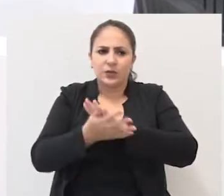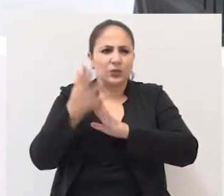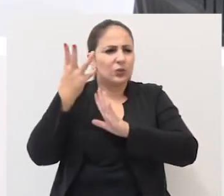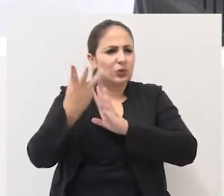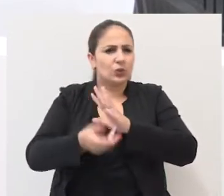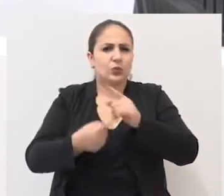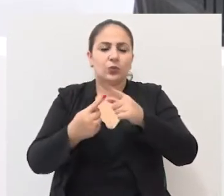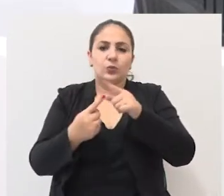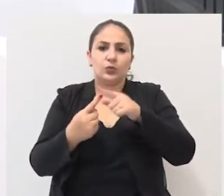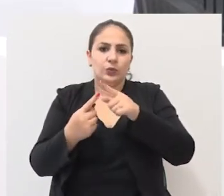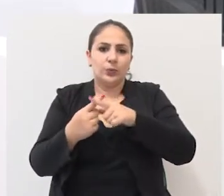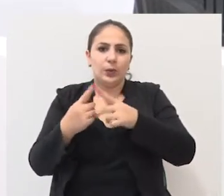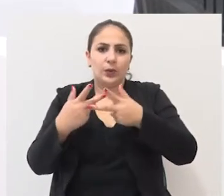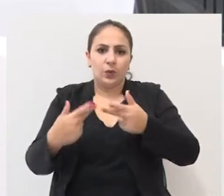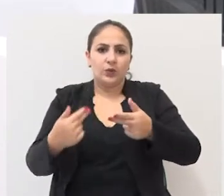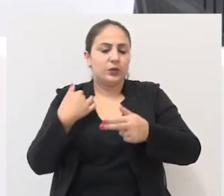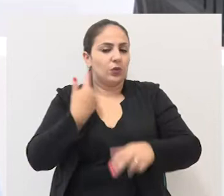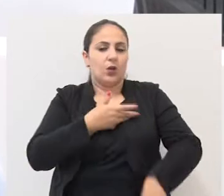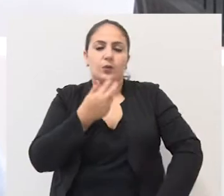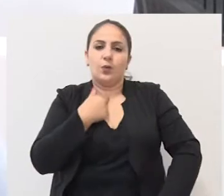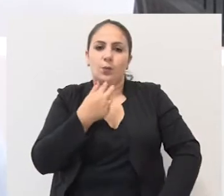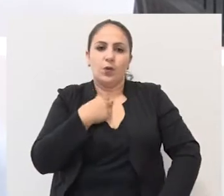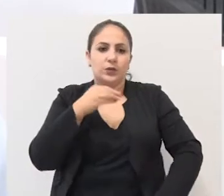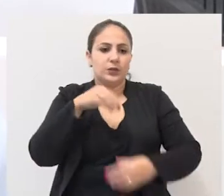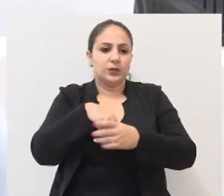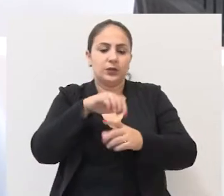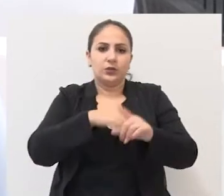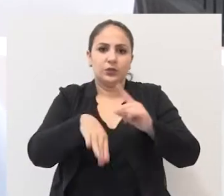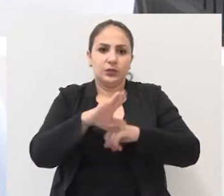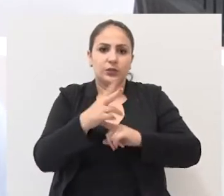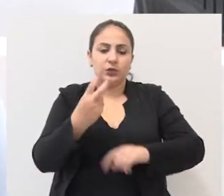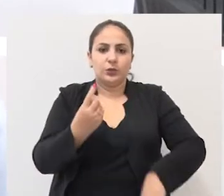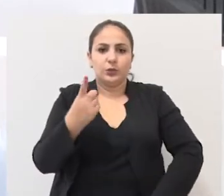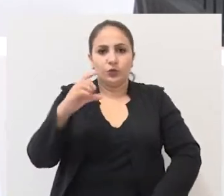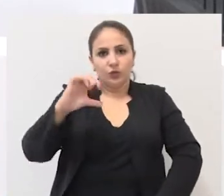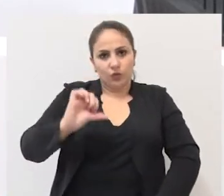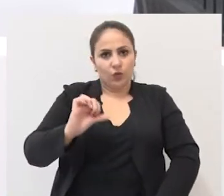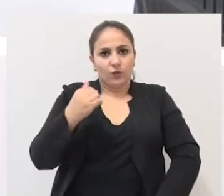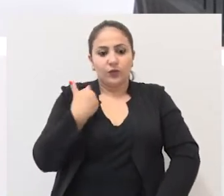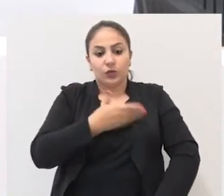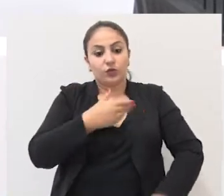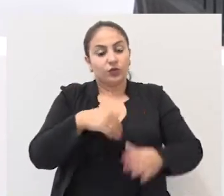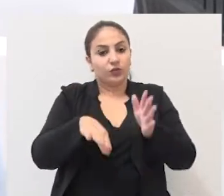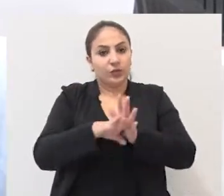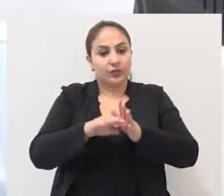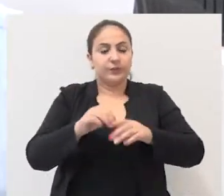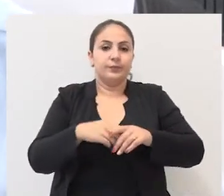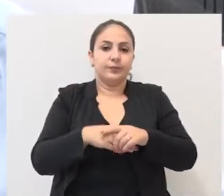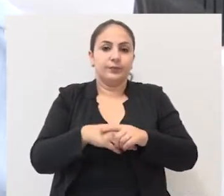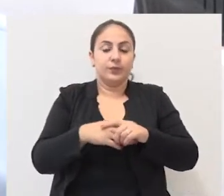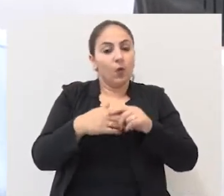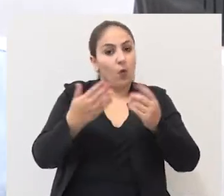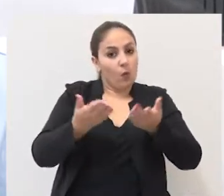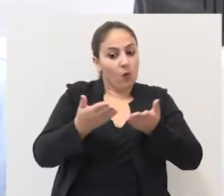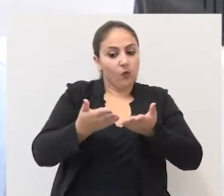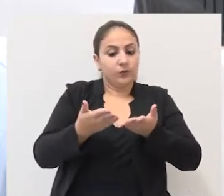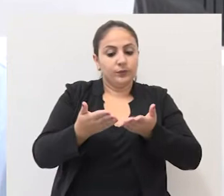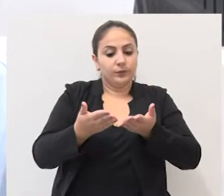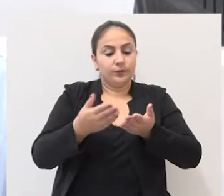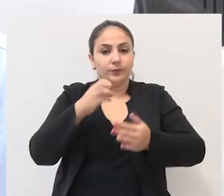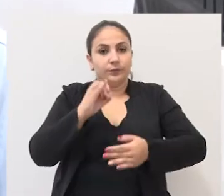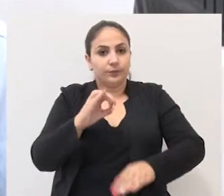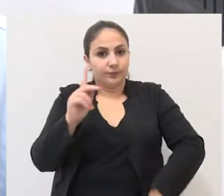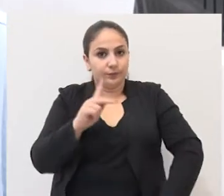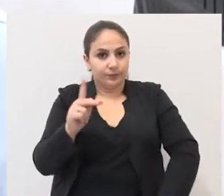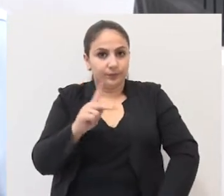de divergência que a gente não pode ter na nossa sociedade ainda, em 2019 já, que a gente está chegando, né? Hoje,